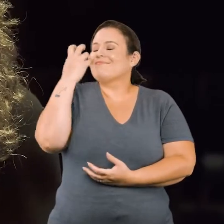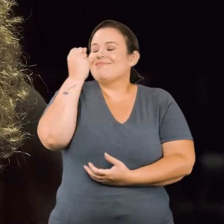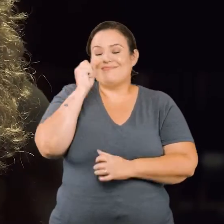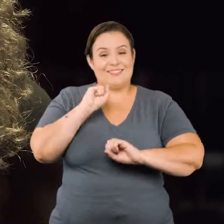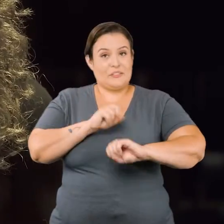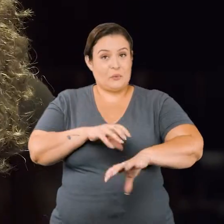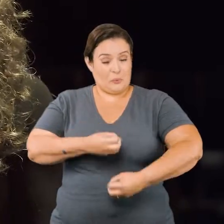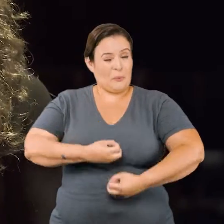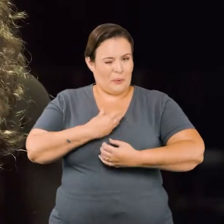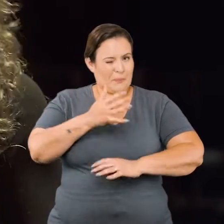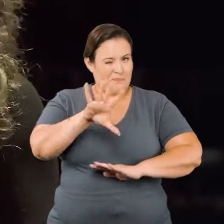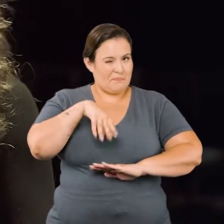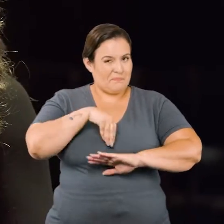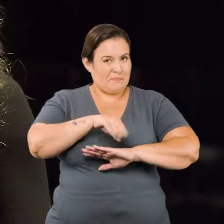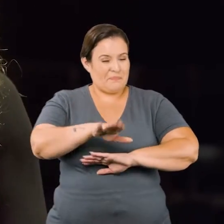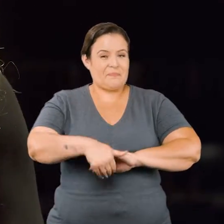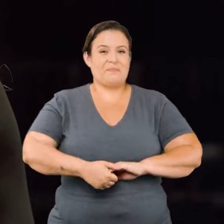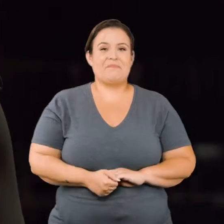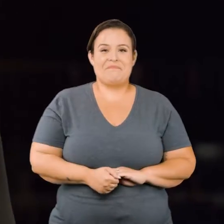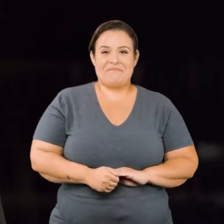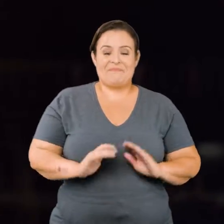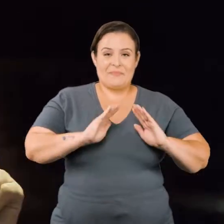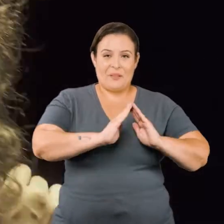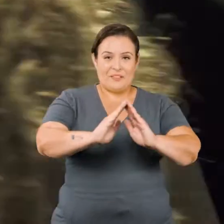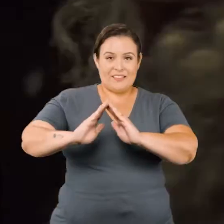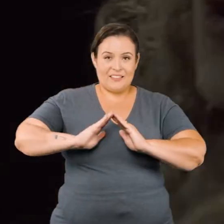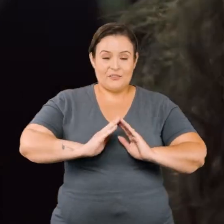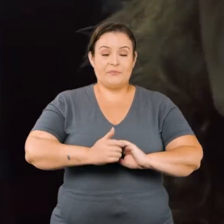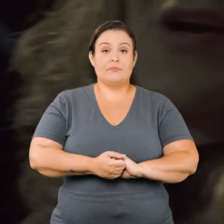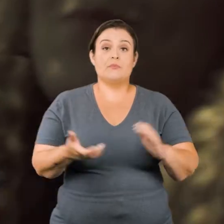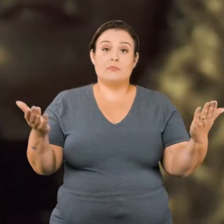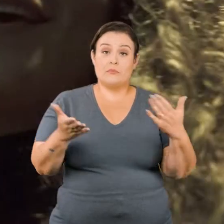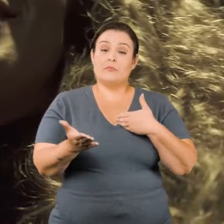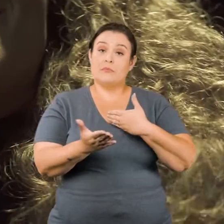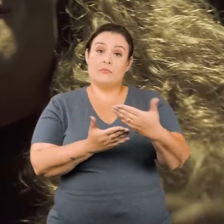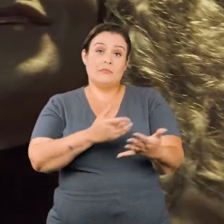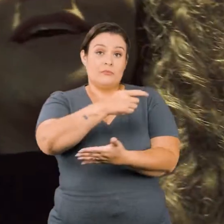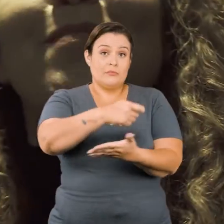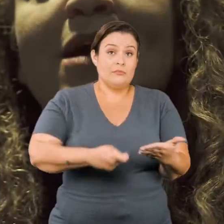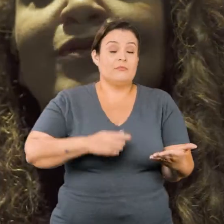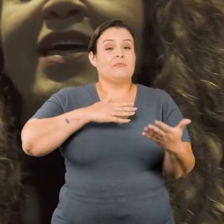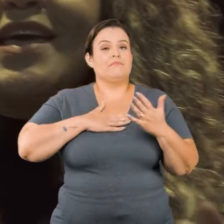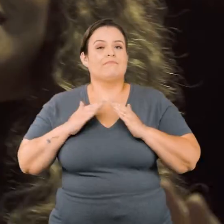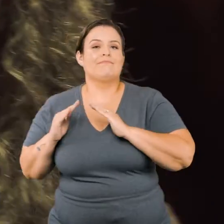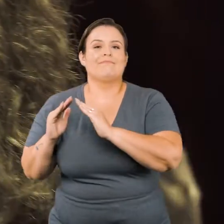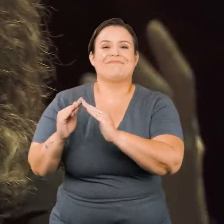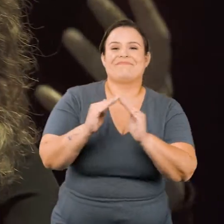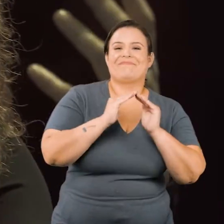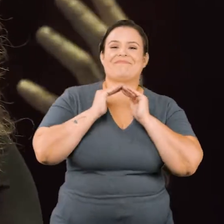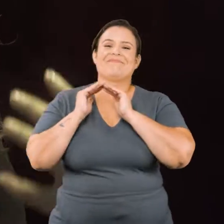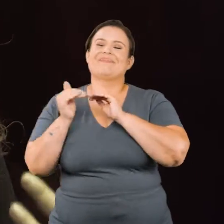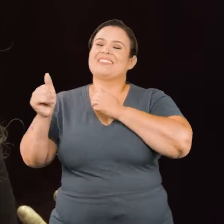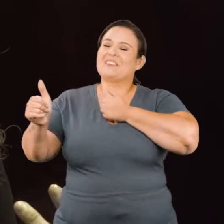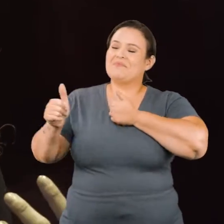ensinou um poema que é mais ou menos assim. Aldeia. Agora que comecei a escrever, a minha aldeia